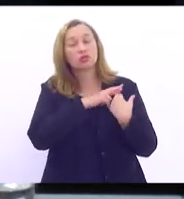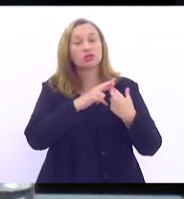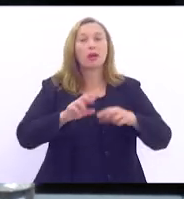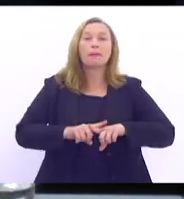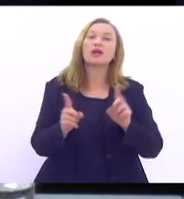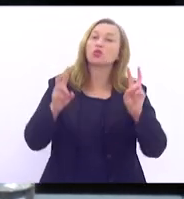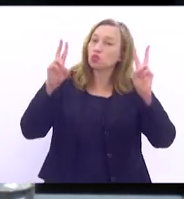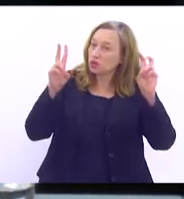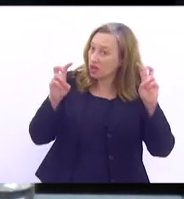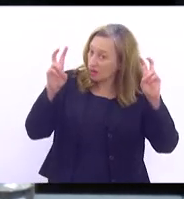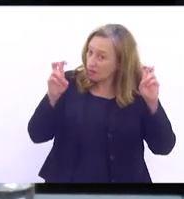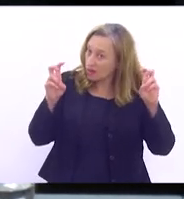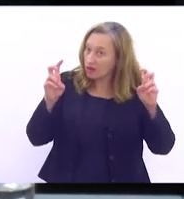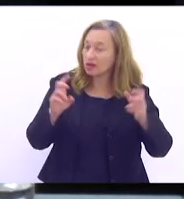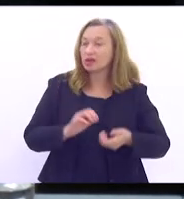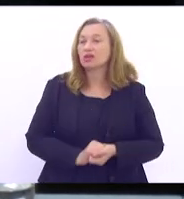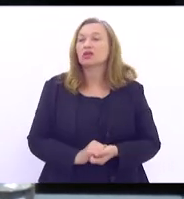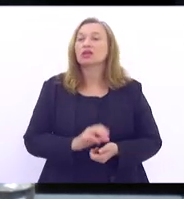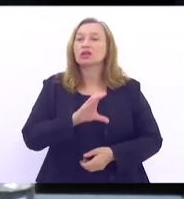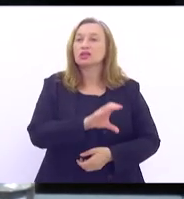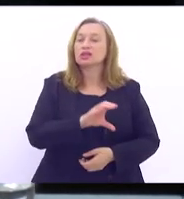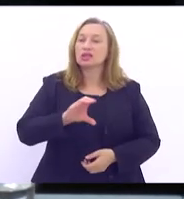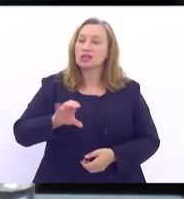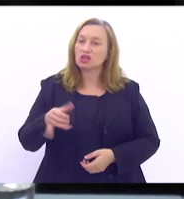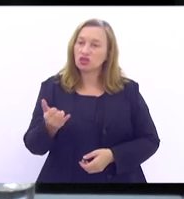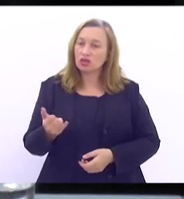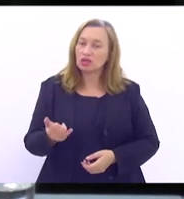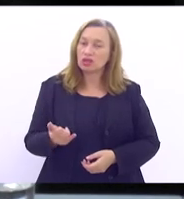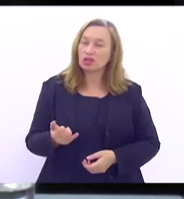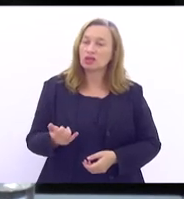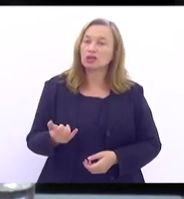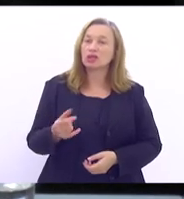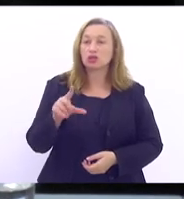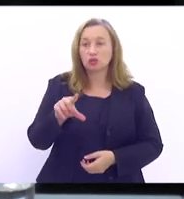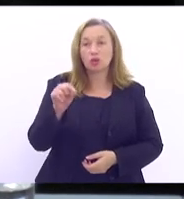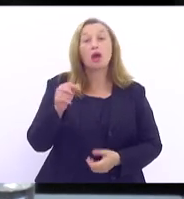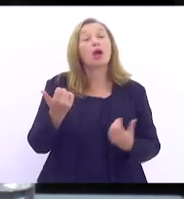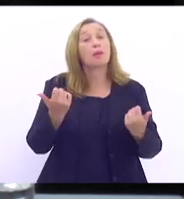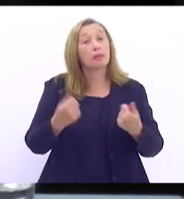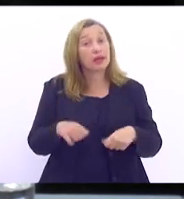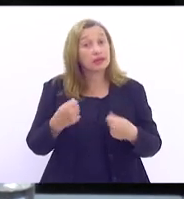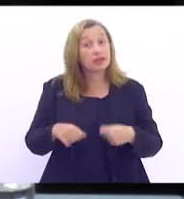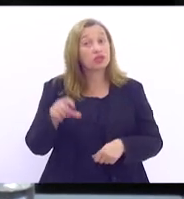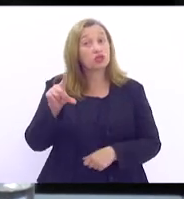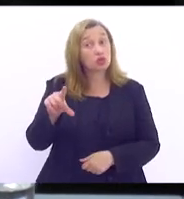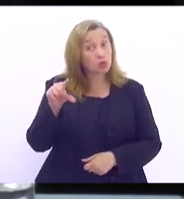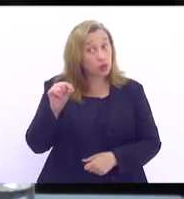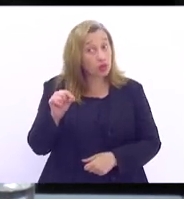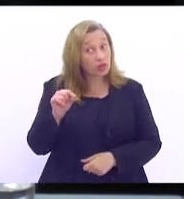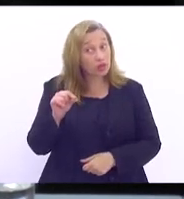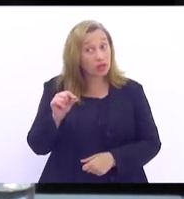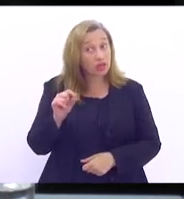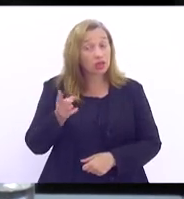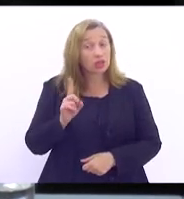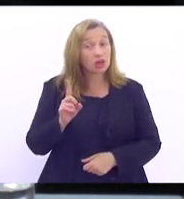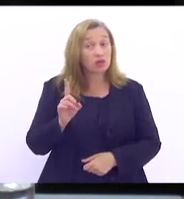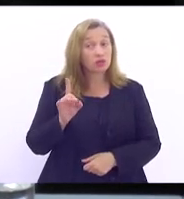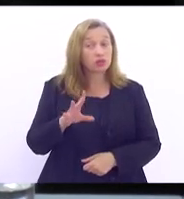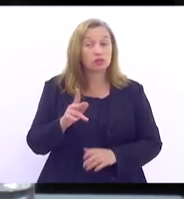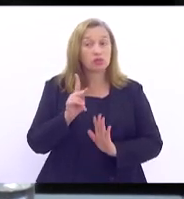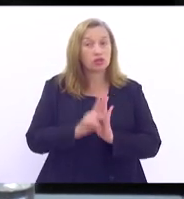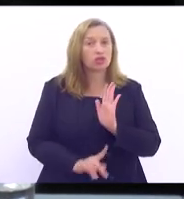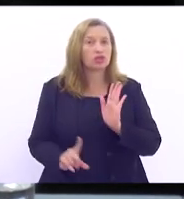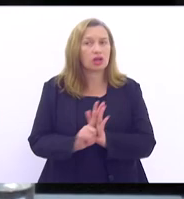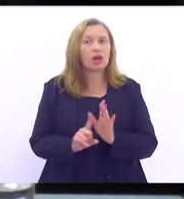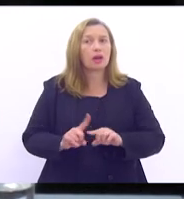tema, quando a CCJ decidir, tem que se decidir não em cima de um projeto de